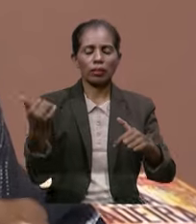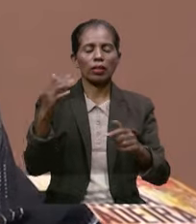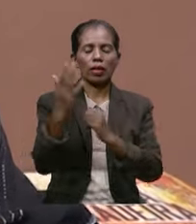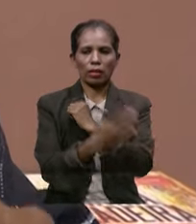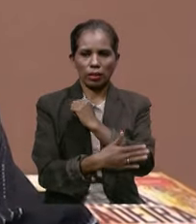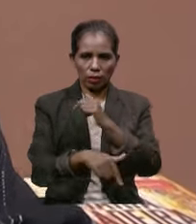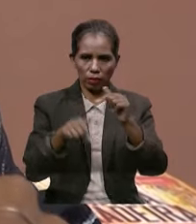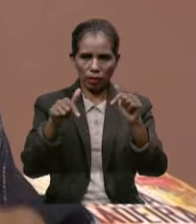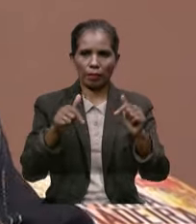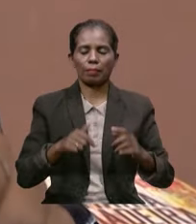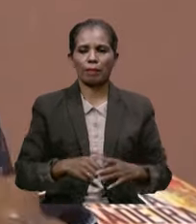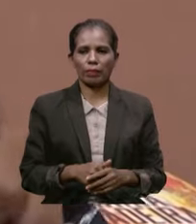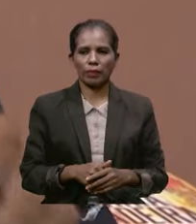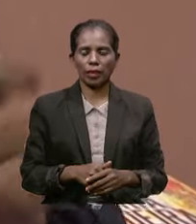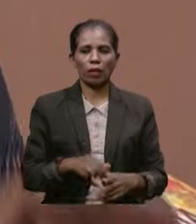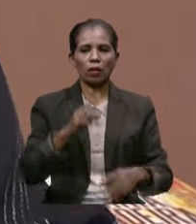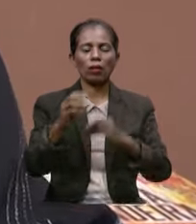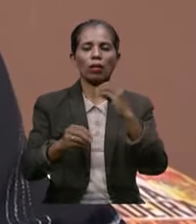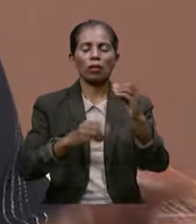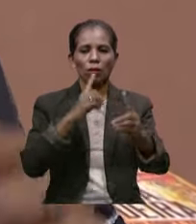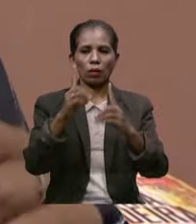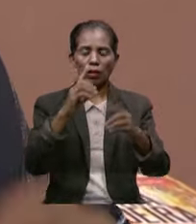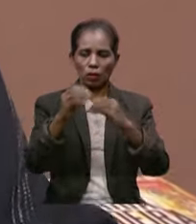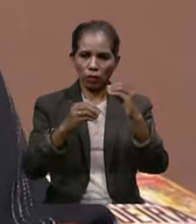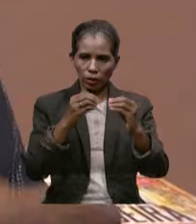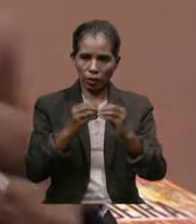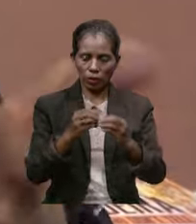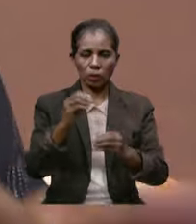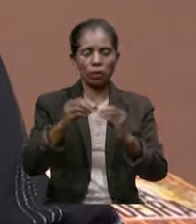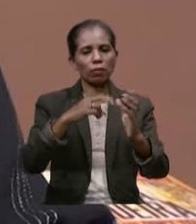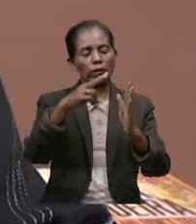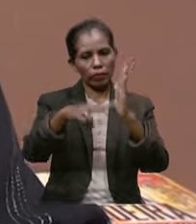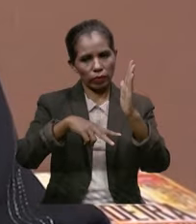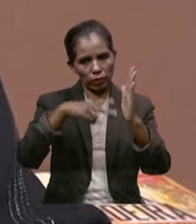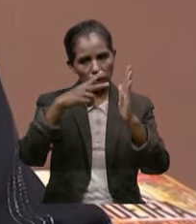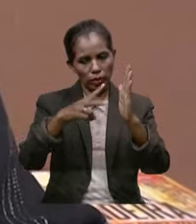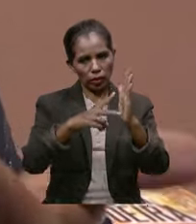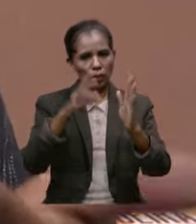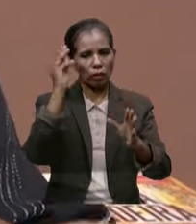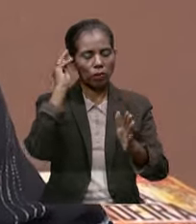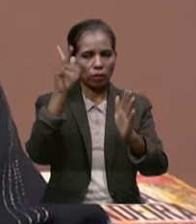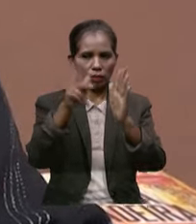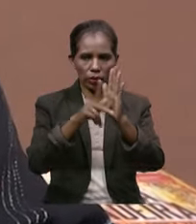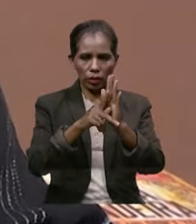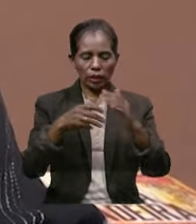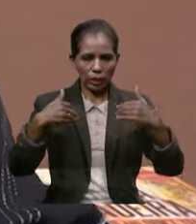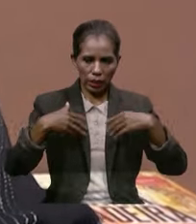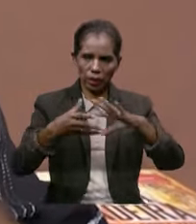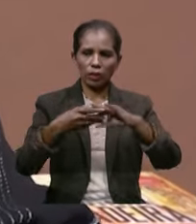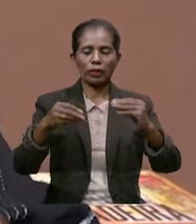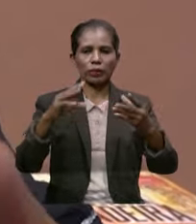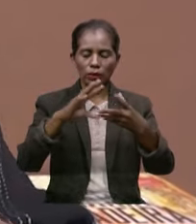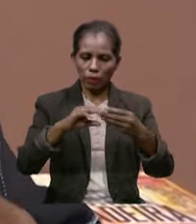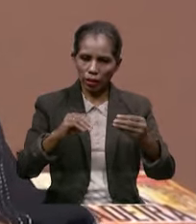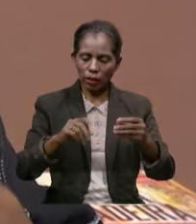né ha tudo arte ne be colia liutan cona ba imagem portanto tem que conceito tem que história.